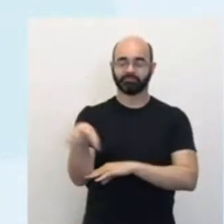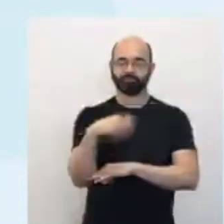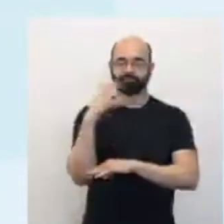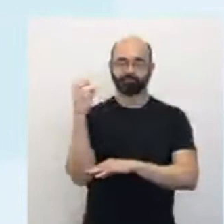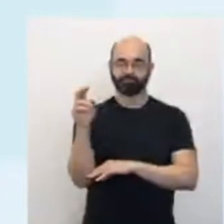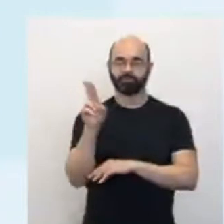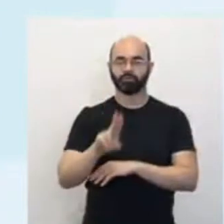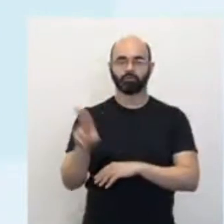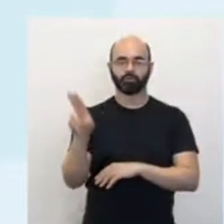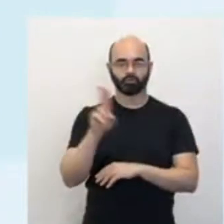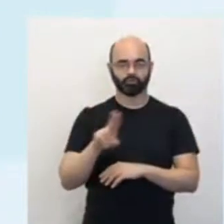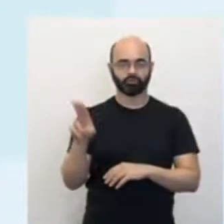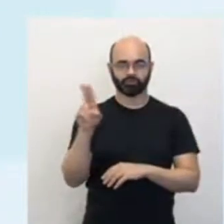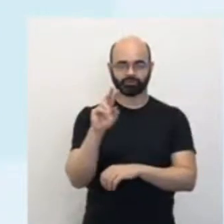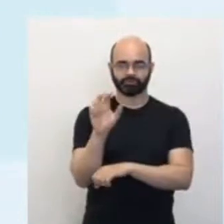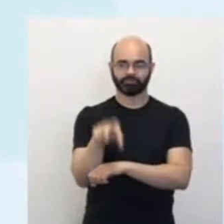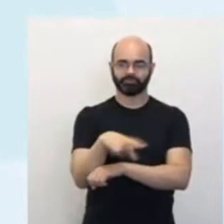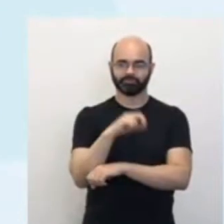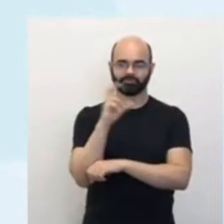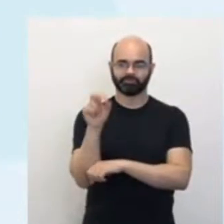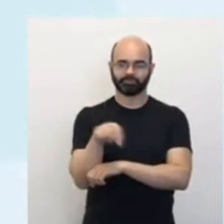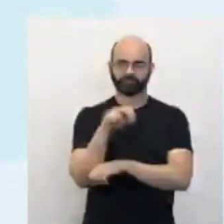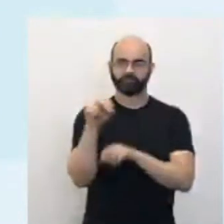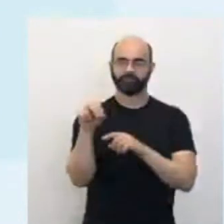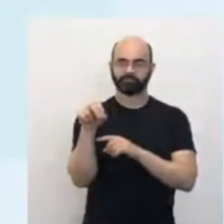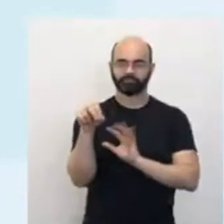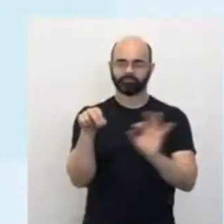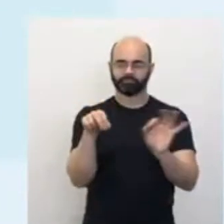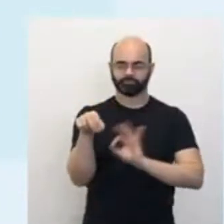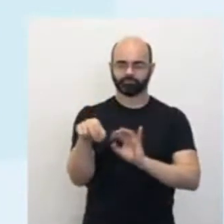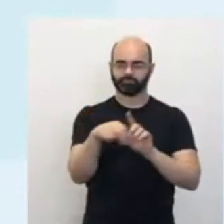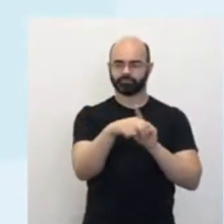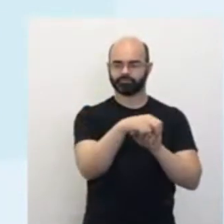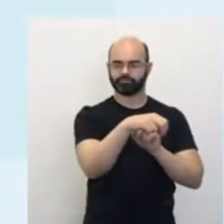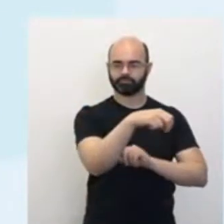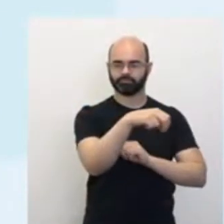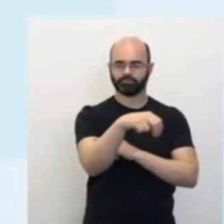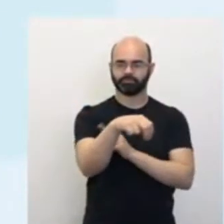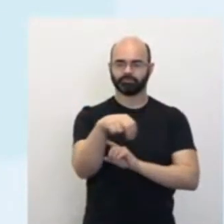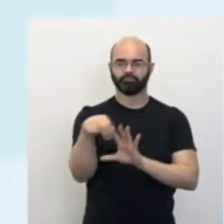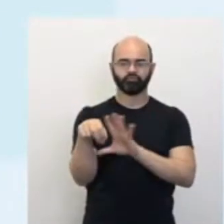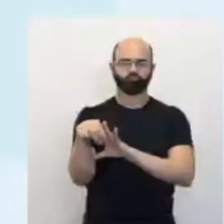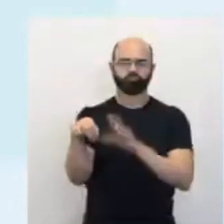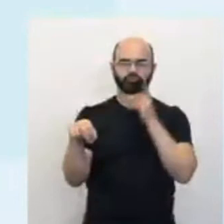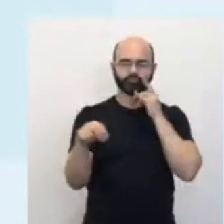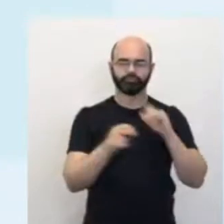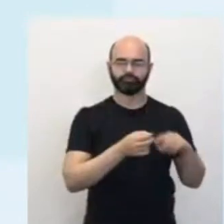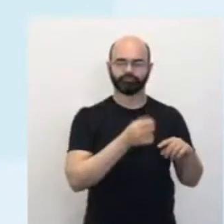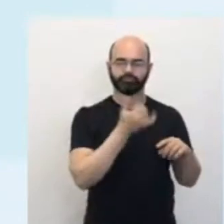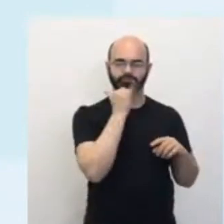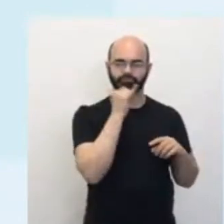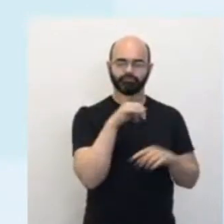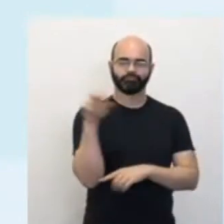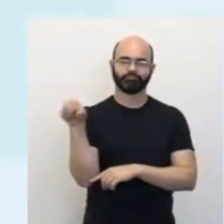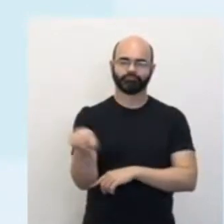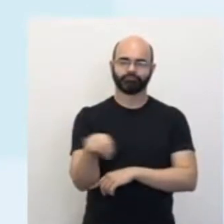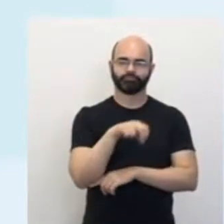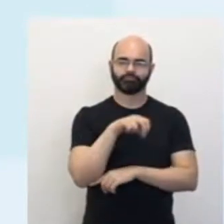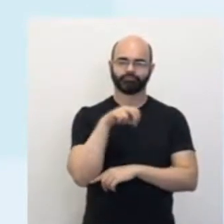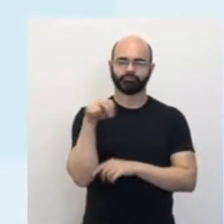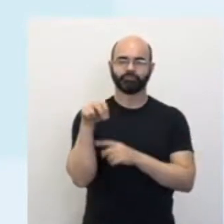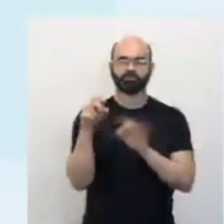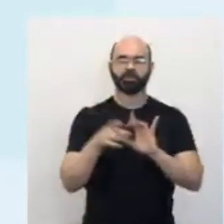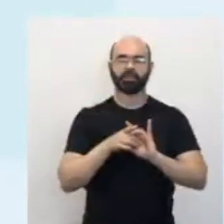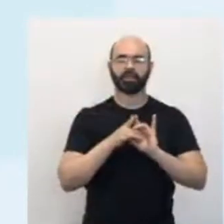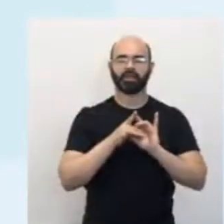máquinas industriais que têm articulações controladas eletronicamente, possuindo aí grau de